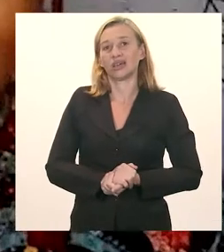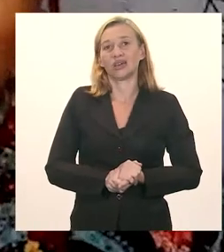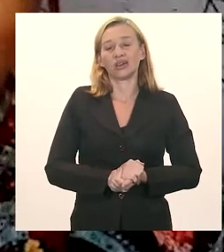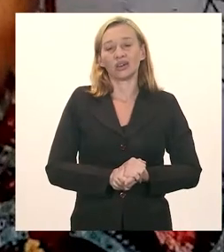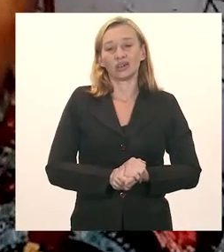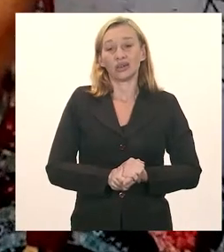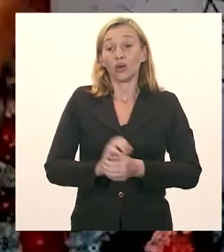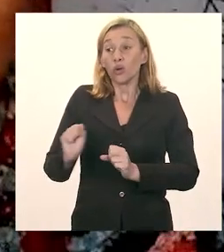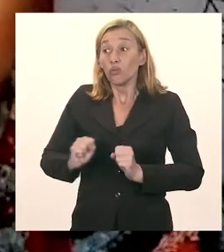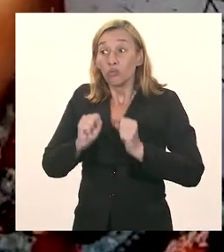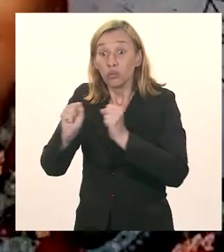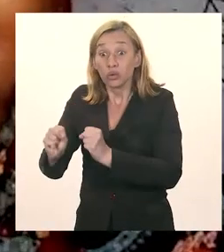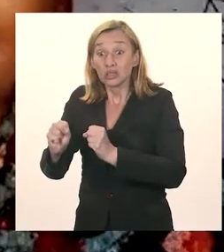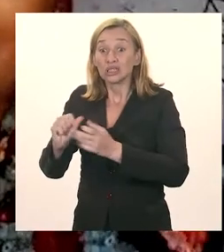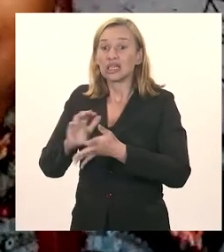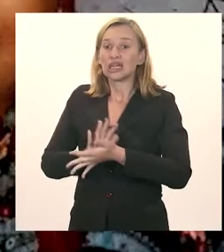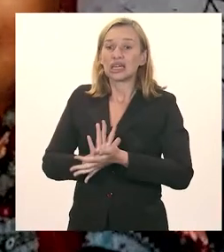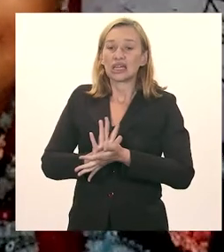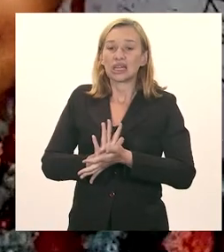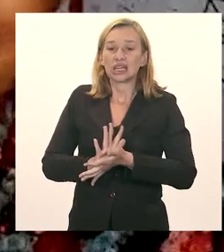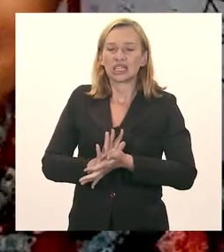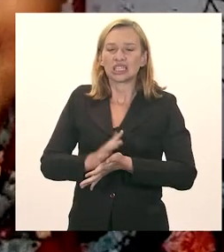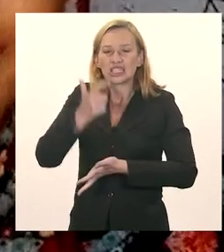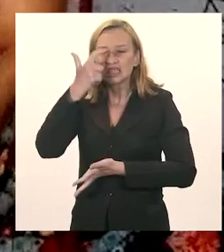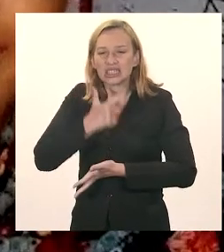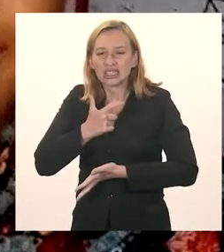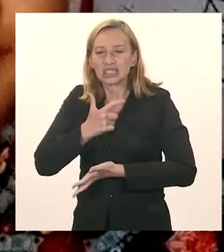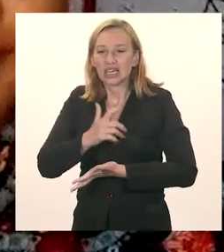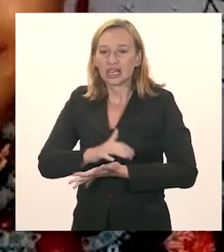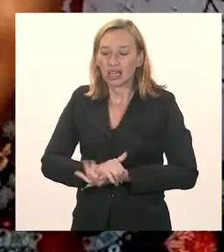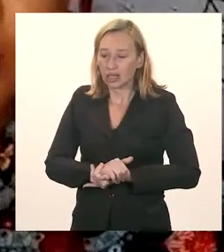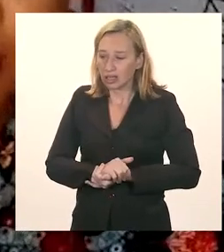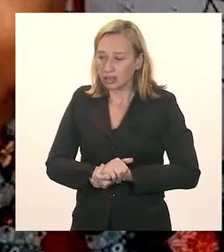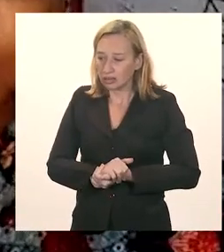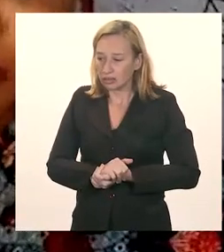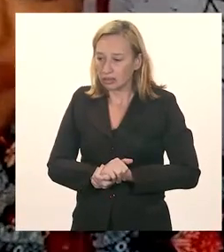É o poder de serem...